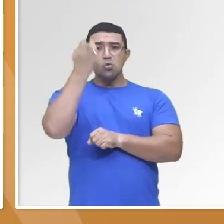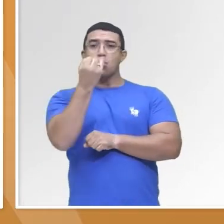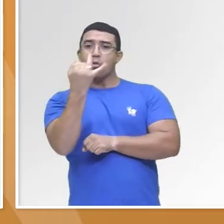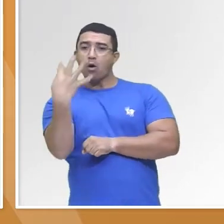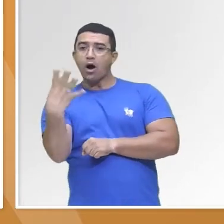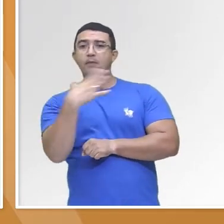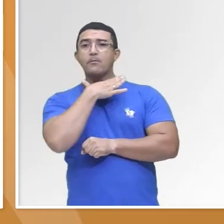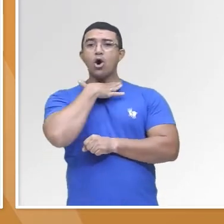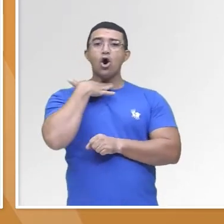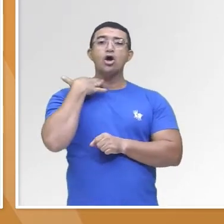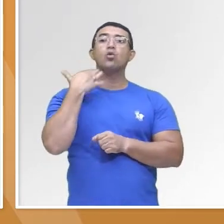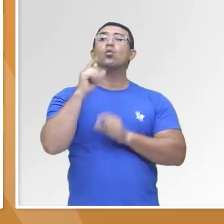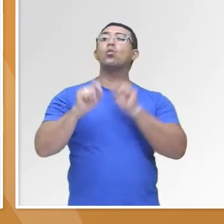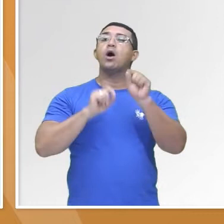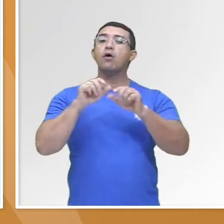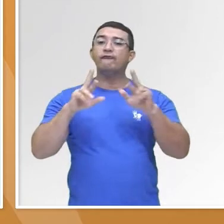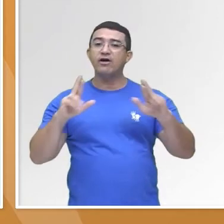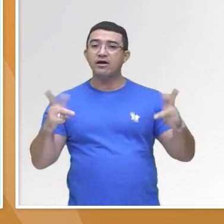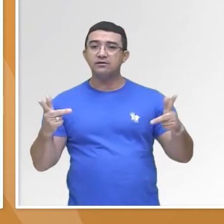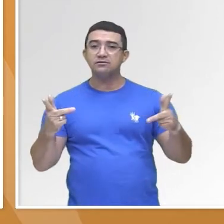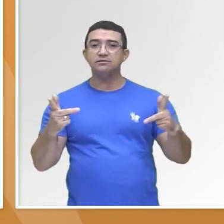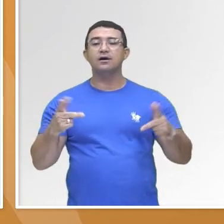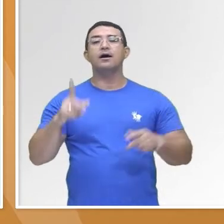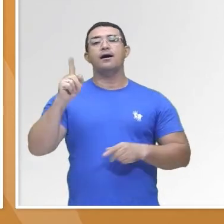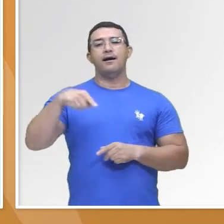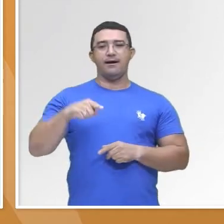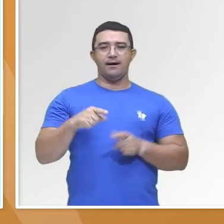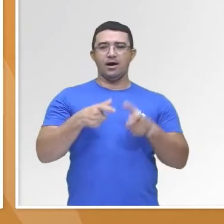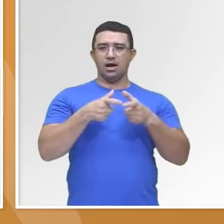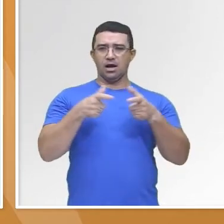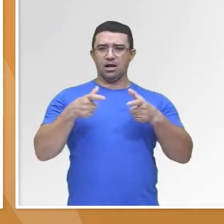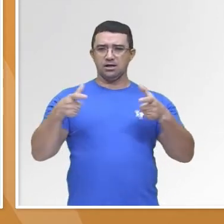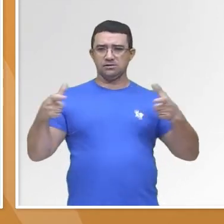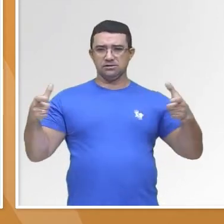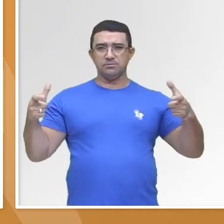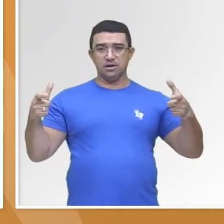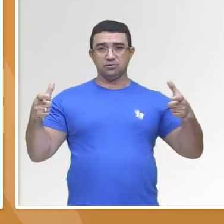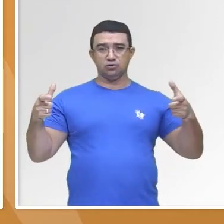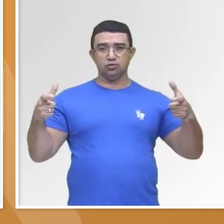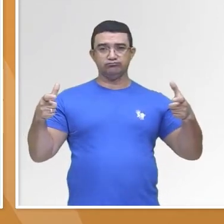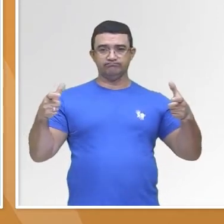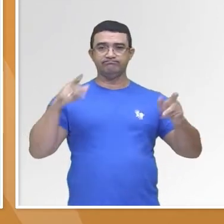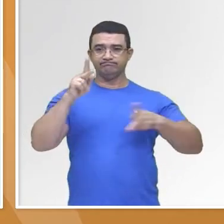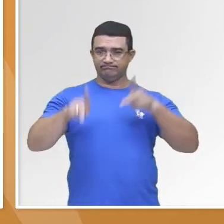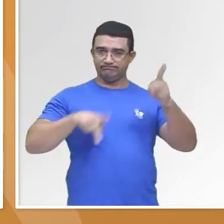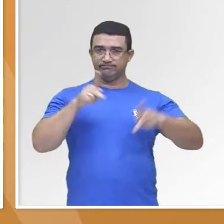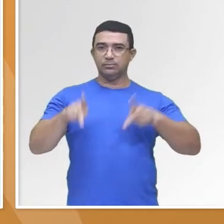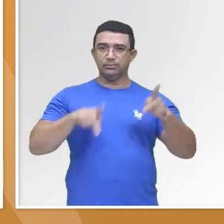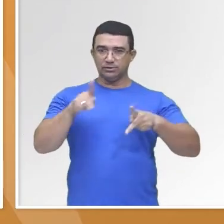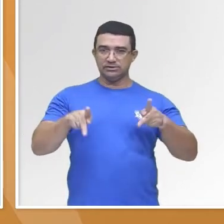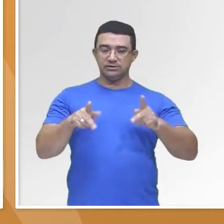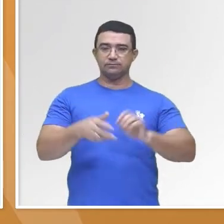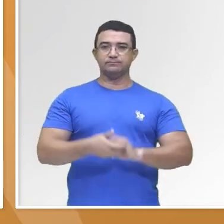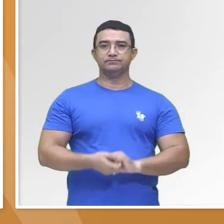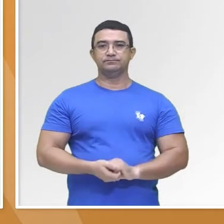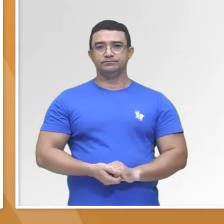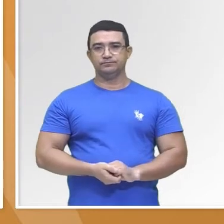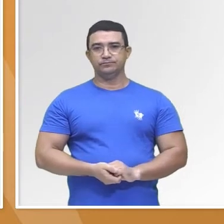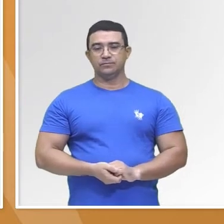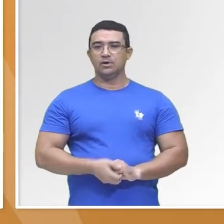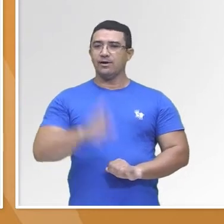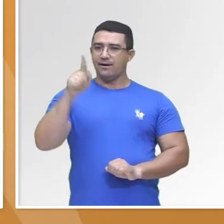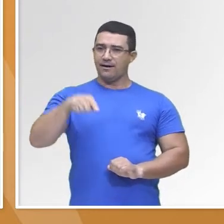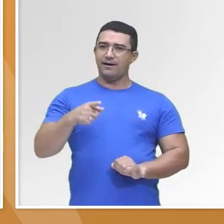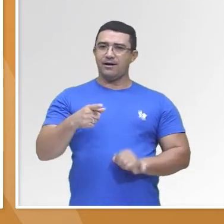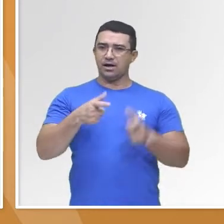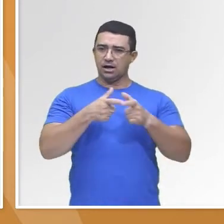A essa diferença, nós damos o nome de crescimento demográfico, tá? Crescimento natural